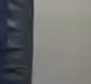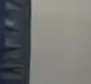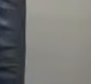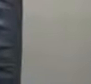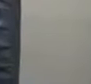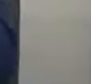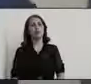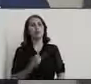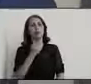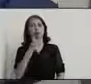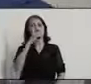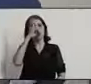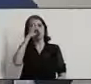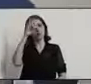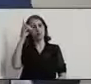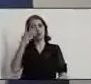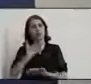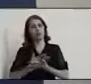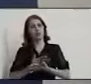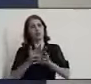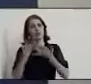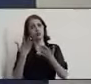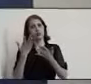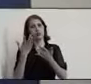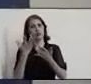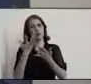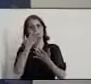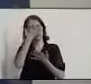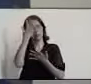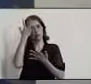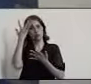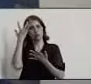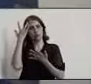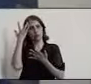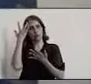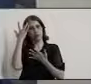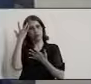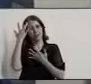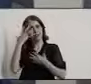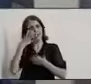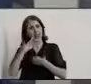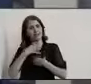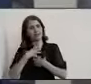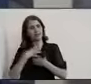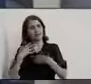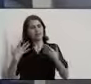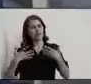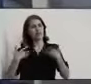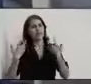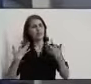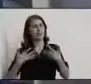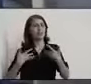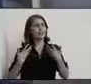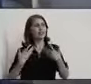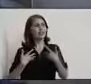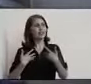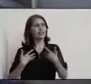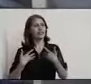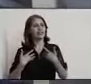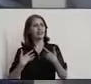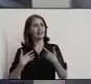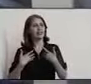Bom dia, senhoras e senhores. É com muita alegria que eu falo aqui